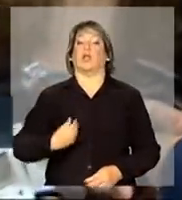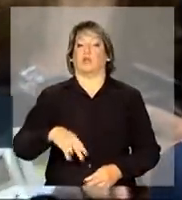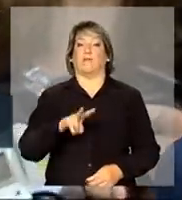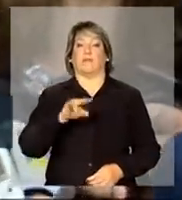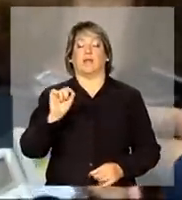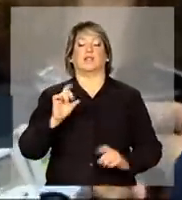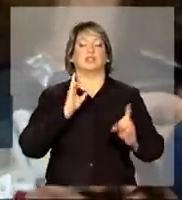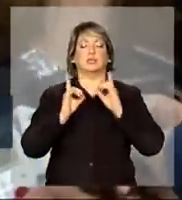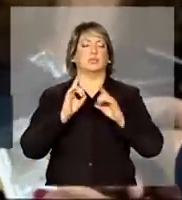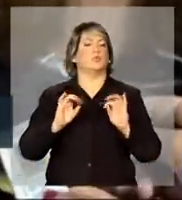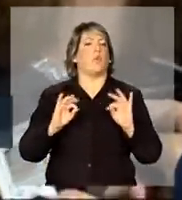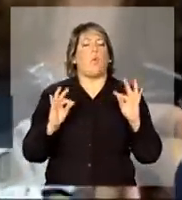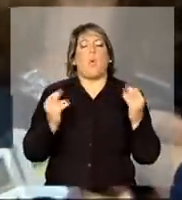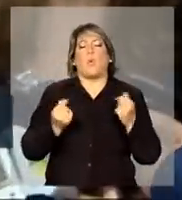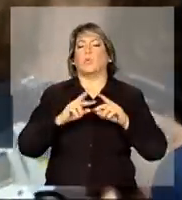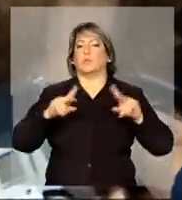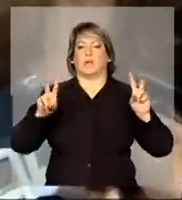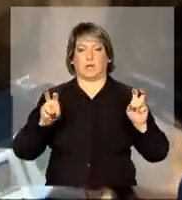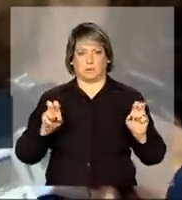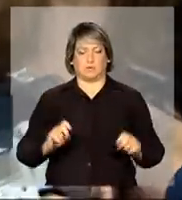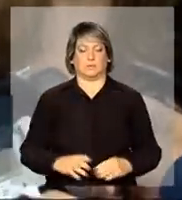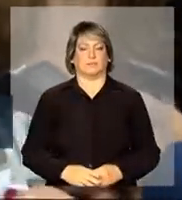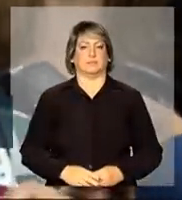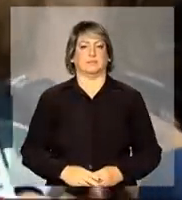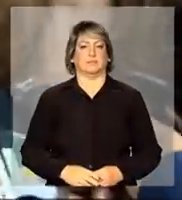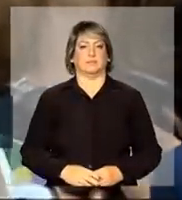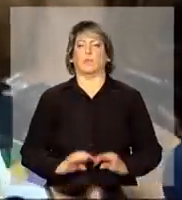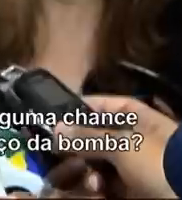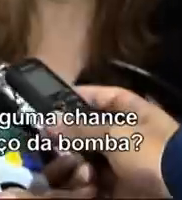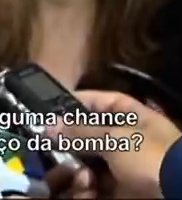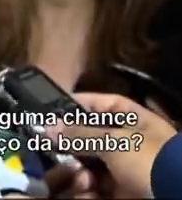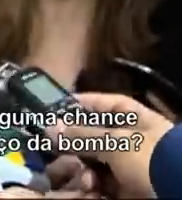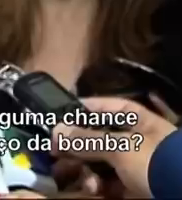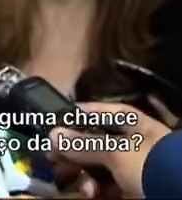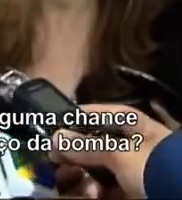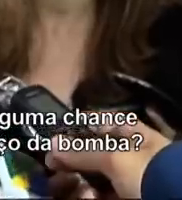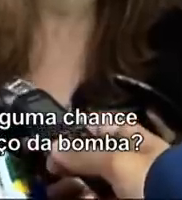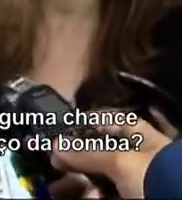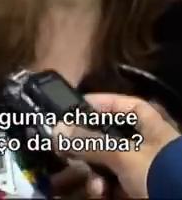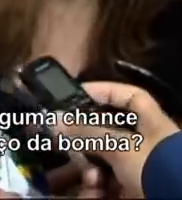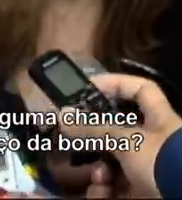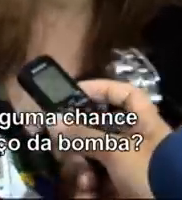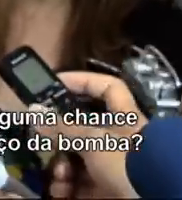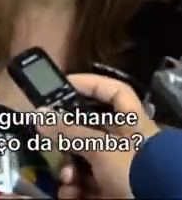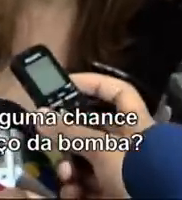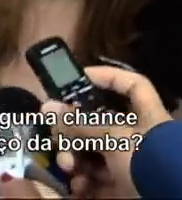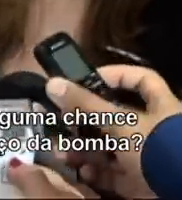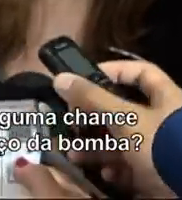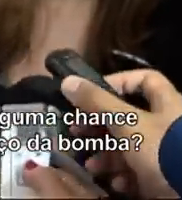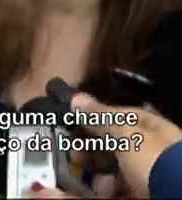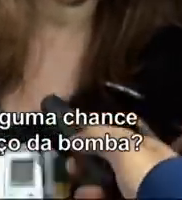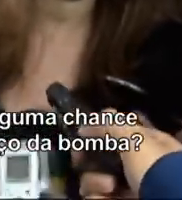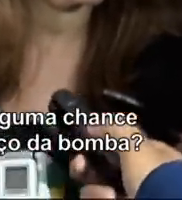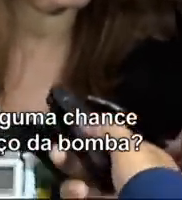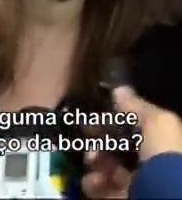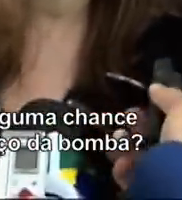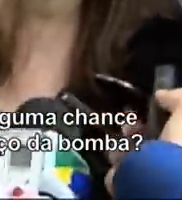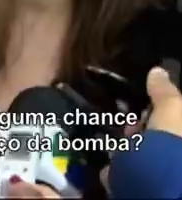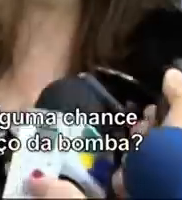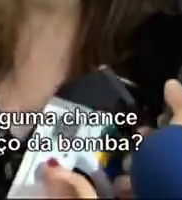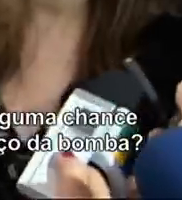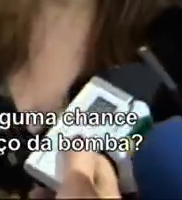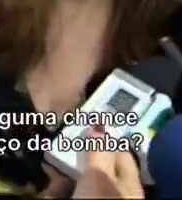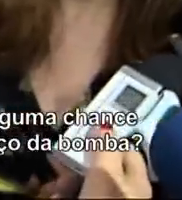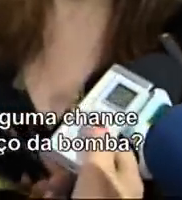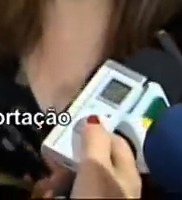iremos discutir todos os assuntos. Vale Petrobras? Todos. Presidente, falando em Petrobras, alguma chance desse pacote de etanol